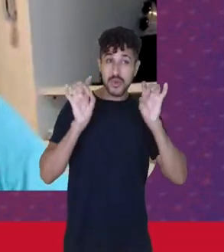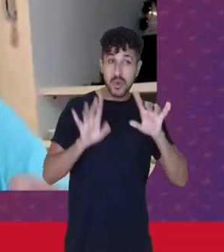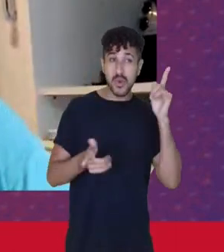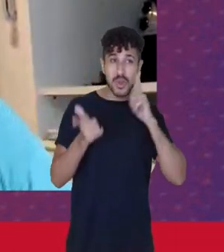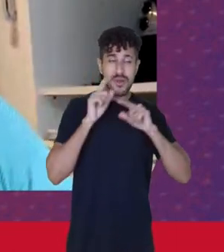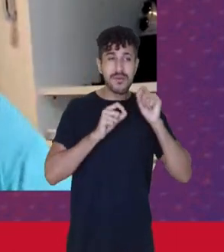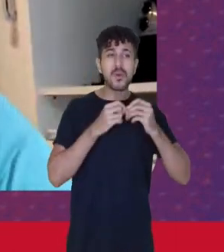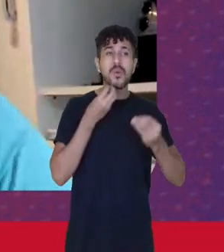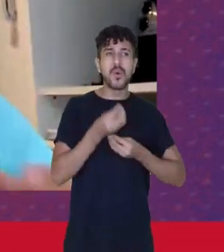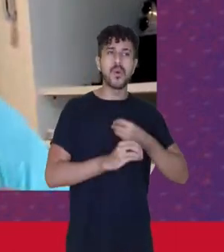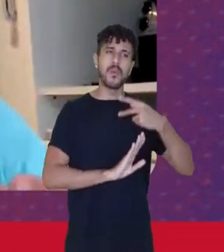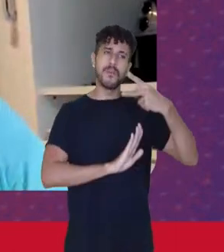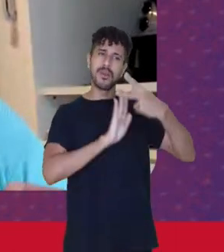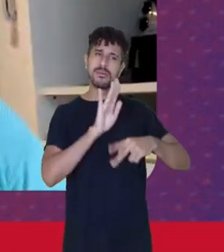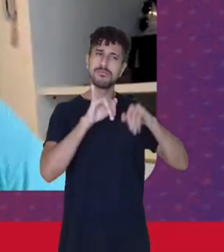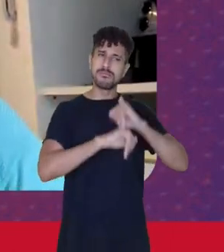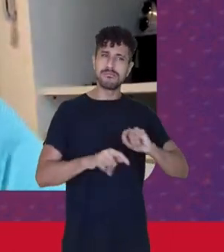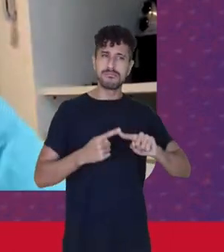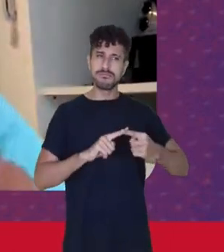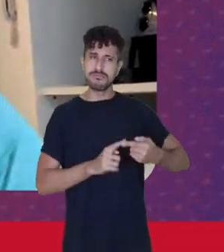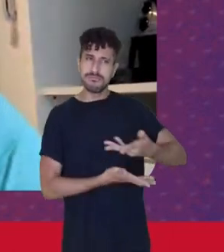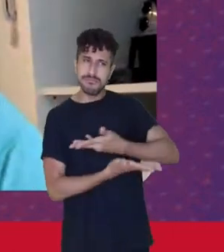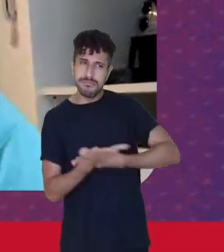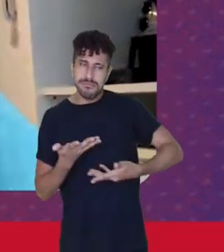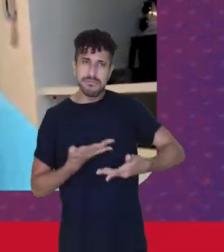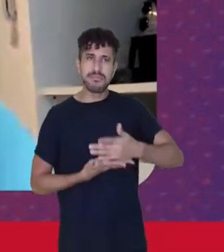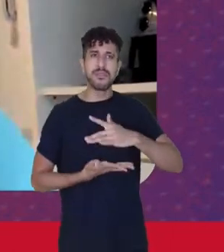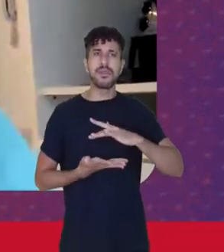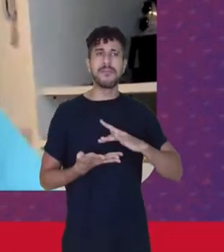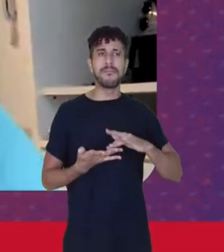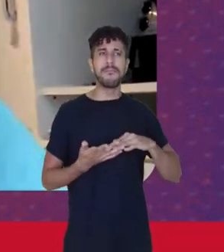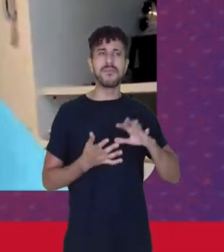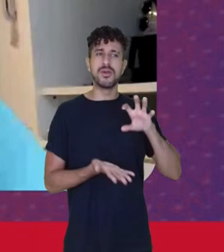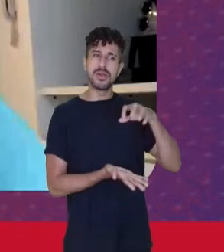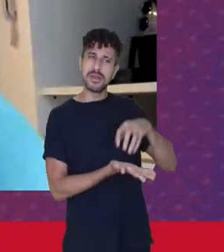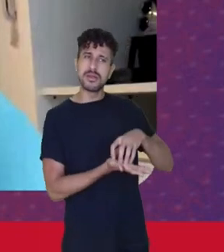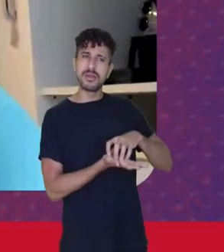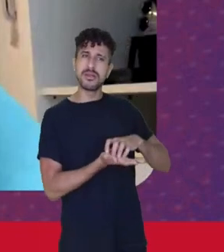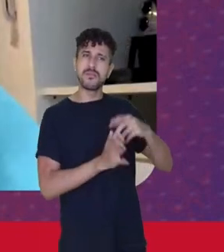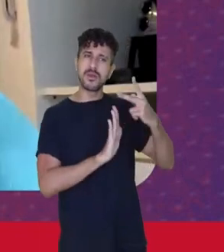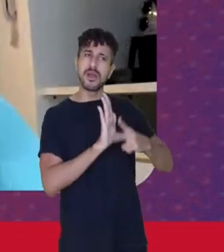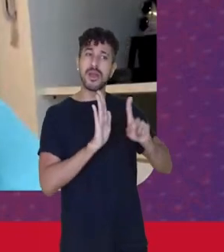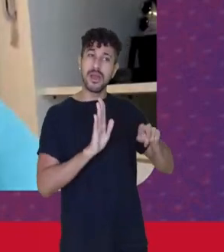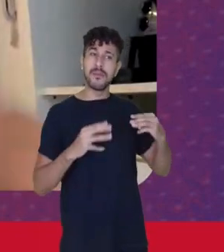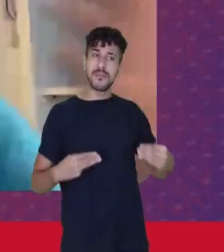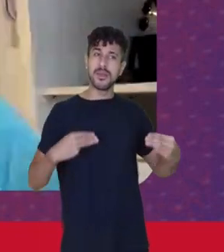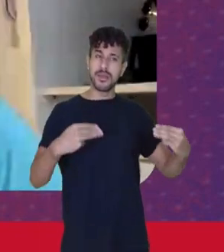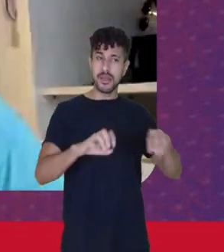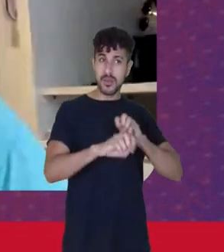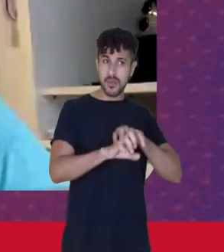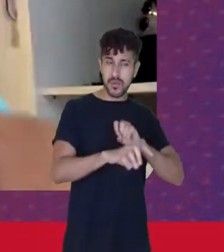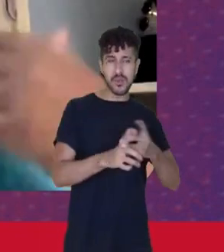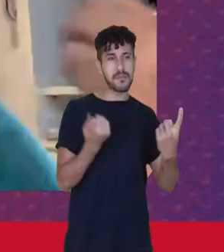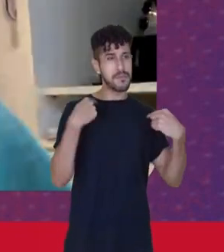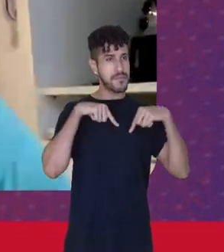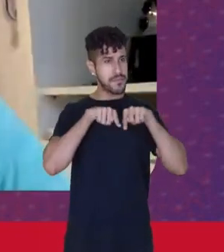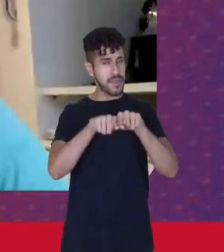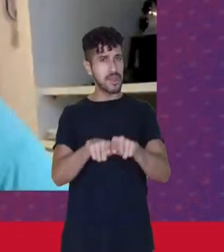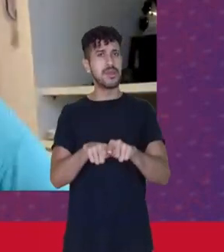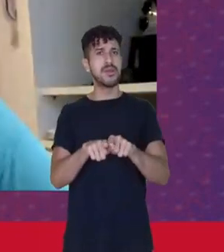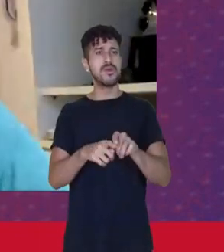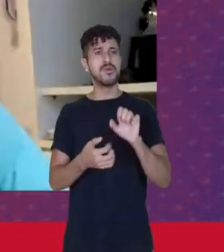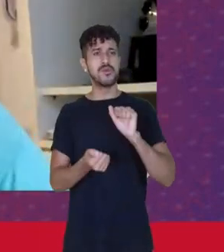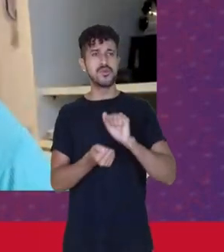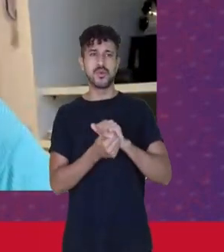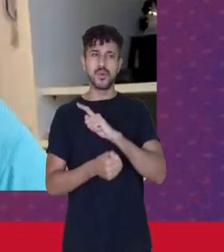pode fazer com campanhas articuladas, né? E o centro dessas campanhas era o Ministério da Educação, em parceria, né, com